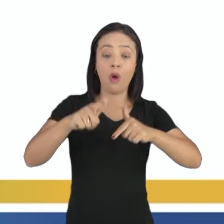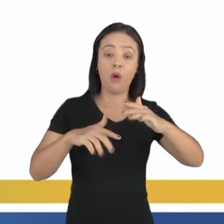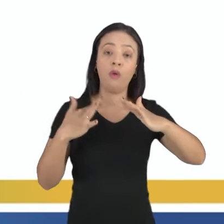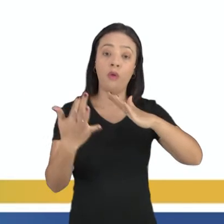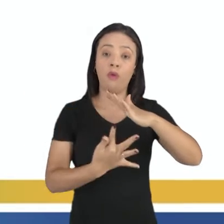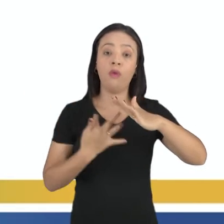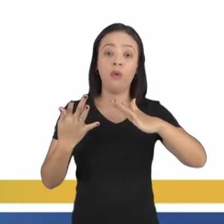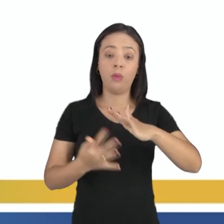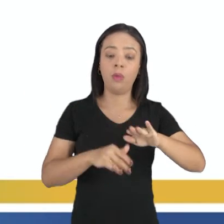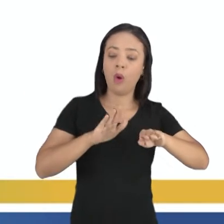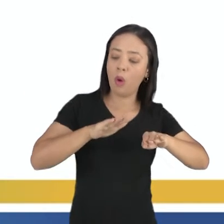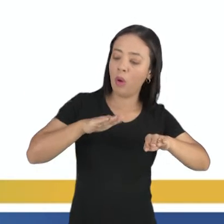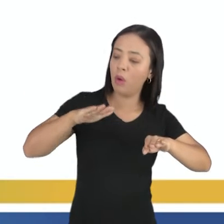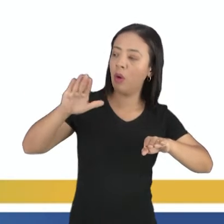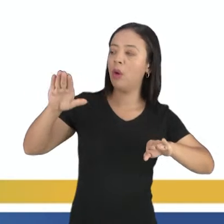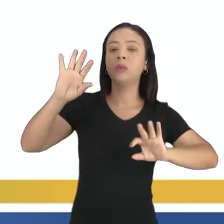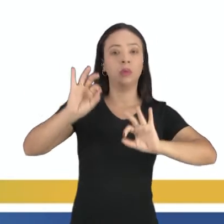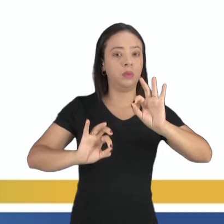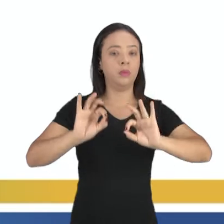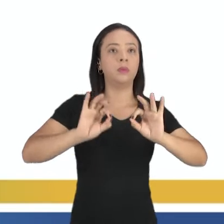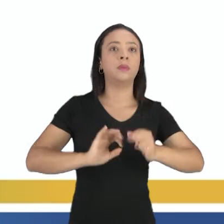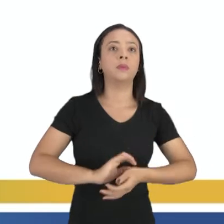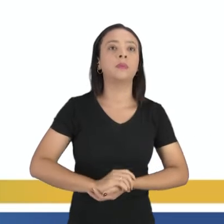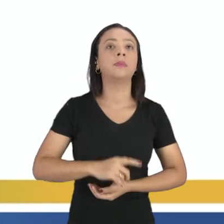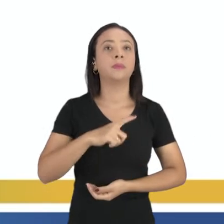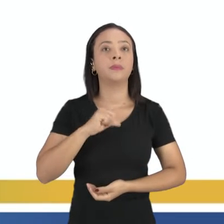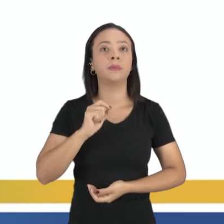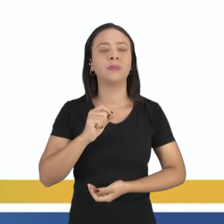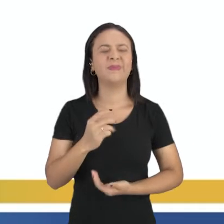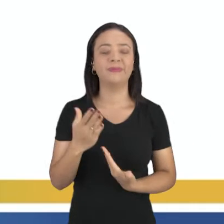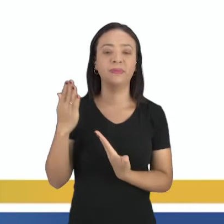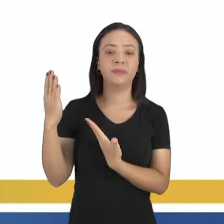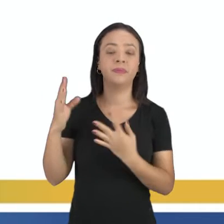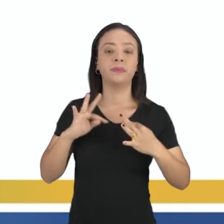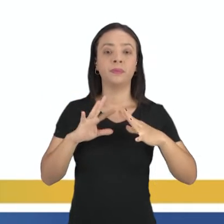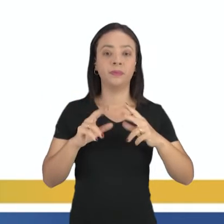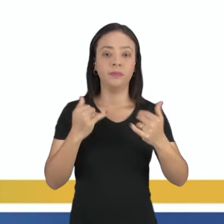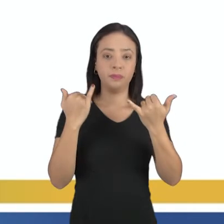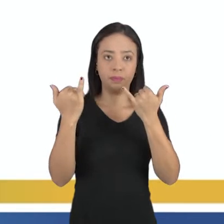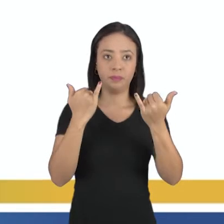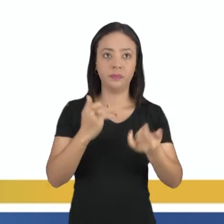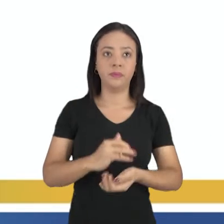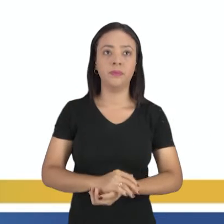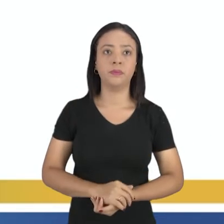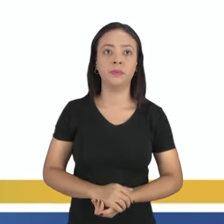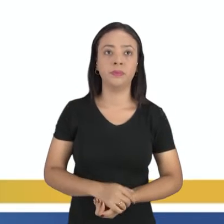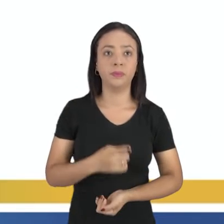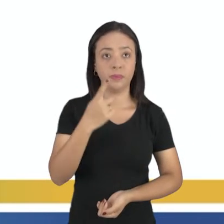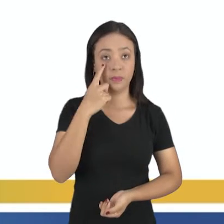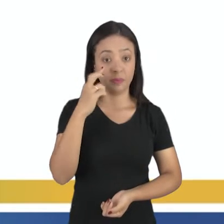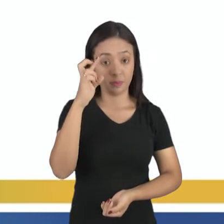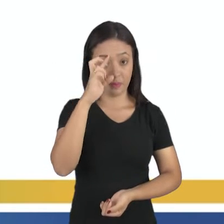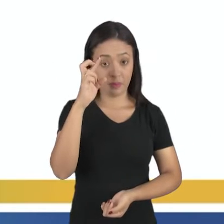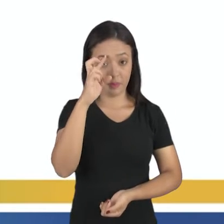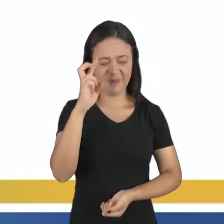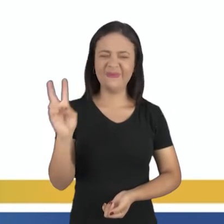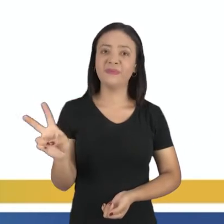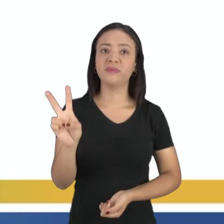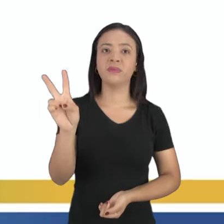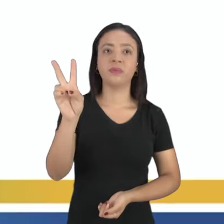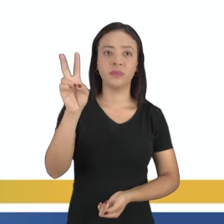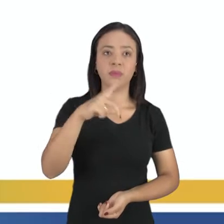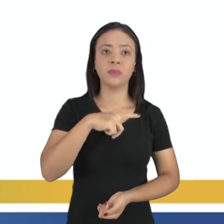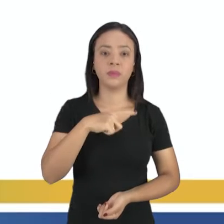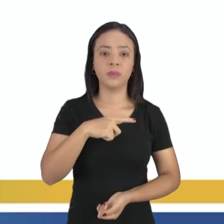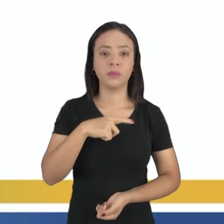formal em ordem crescente. Então, temos aí todos os dados apresentados. Observe que os valores centrais